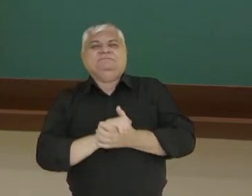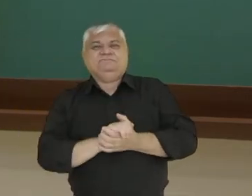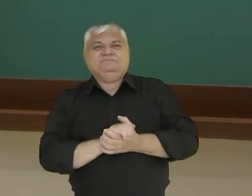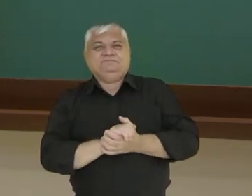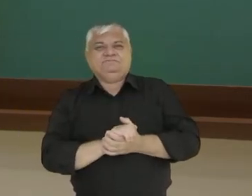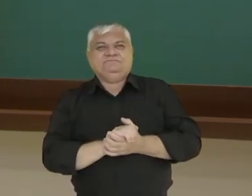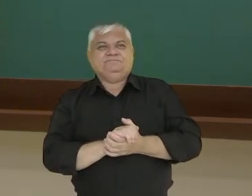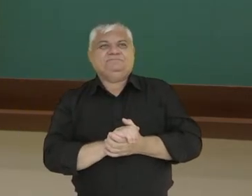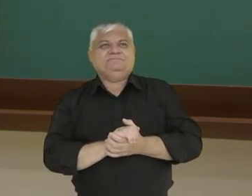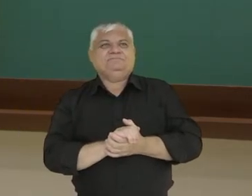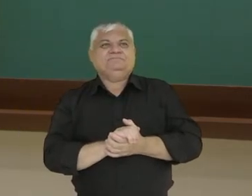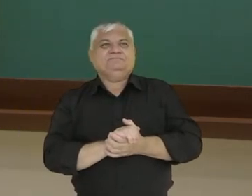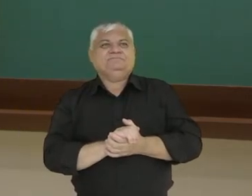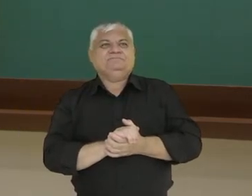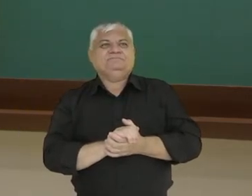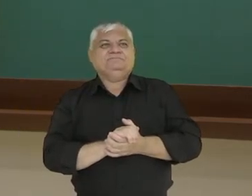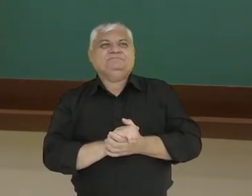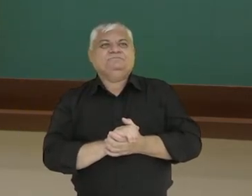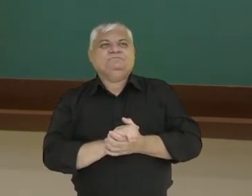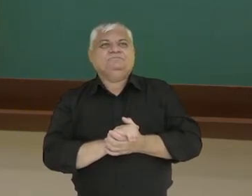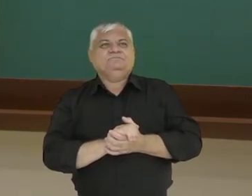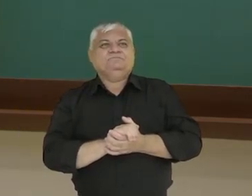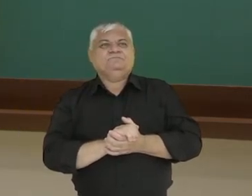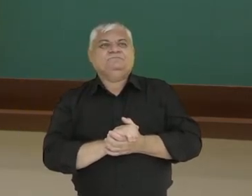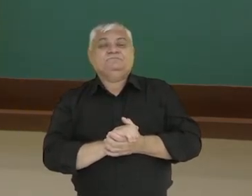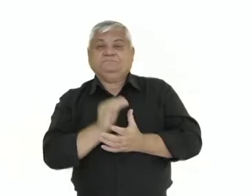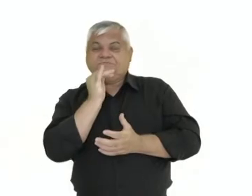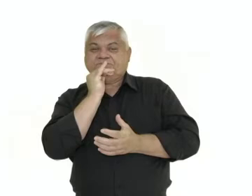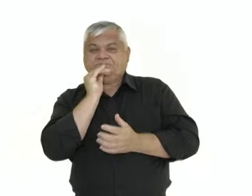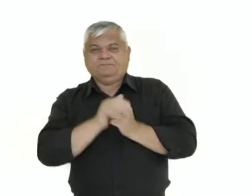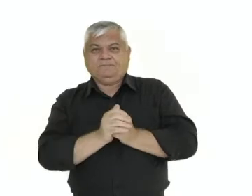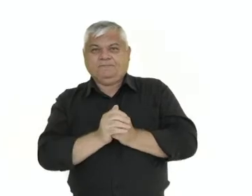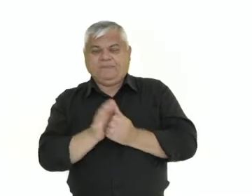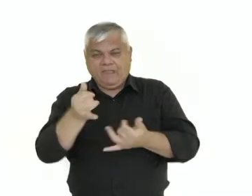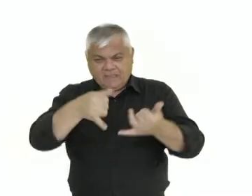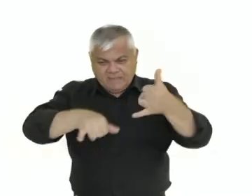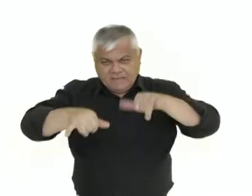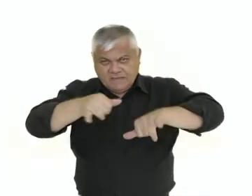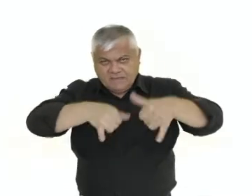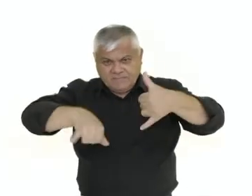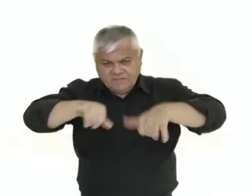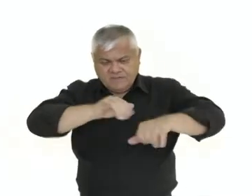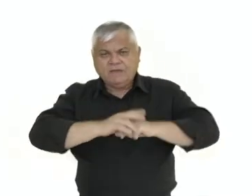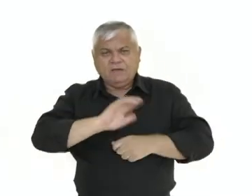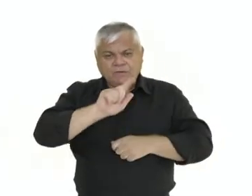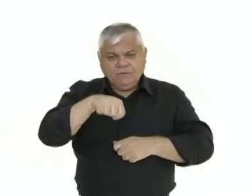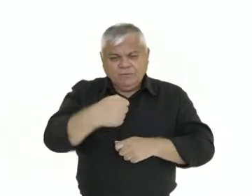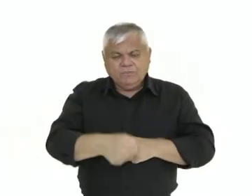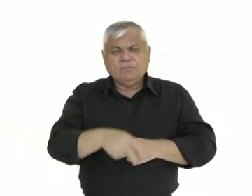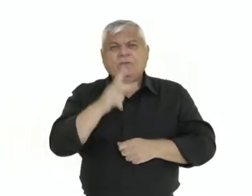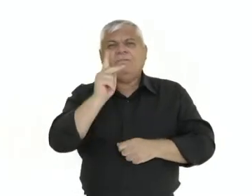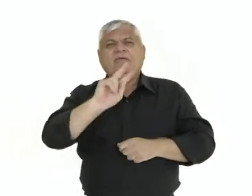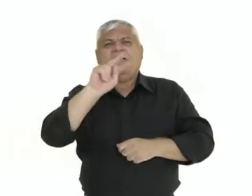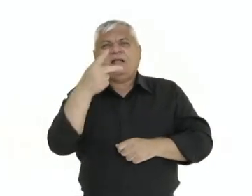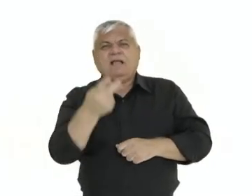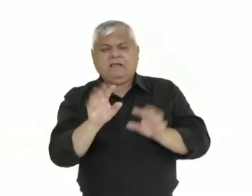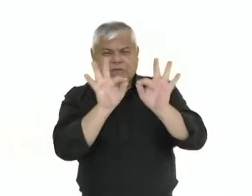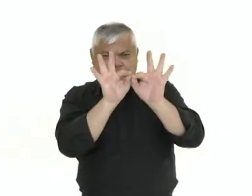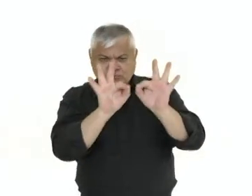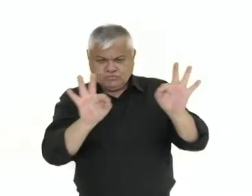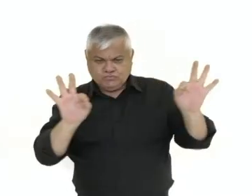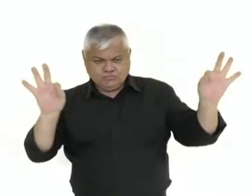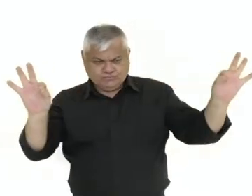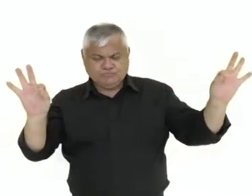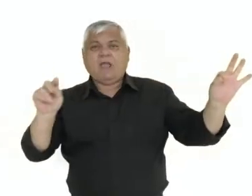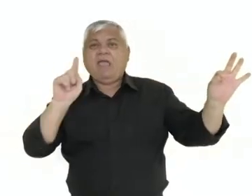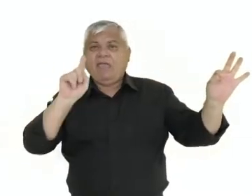A. E? Exemplo. Em química, define-se o pH de uma solução como logaritmo